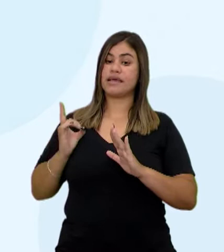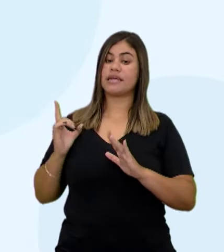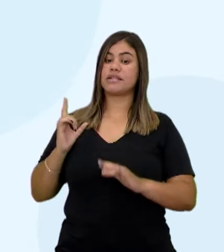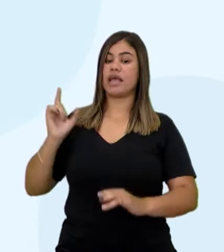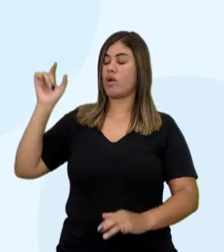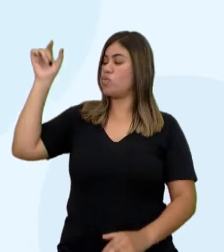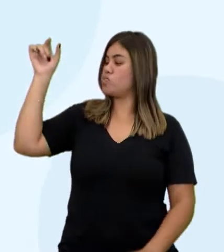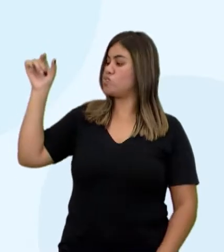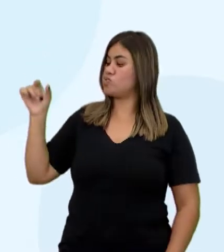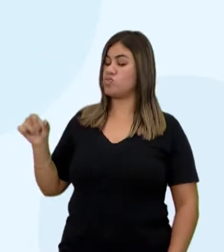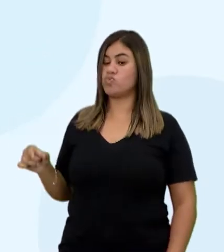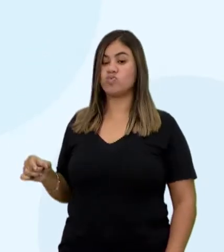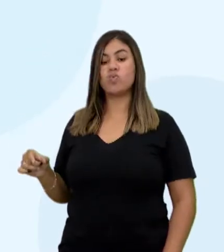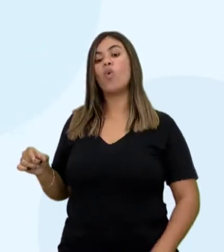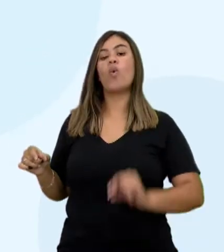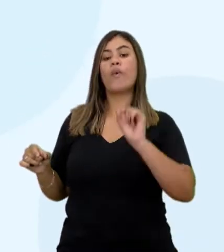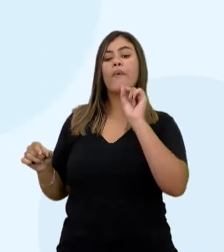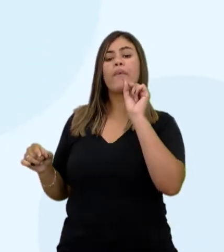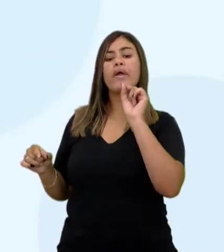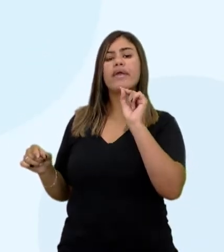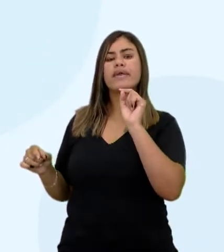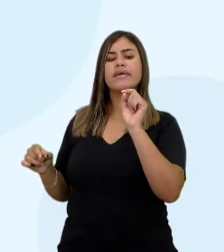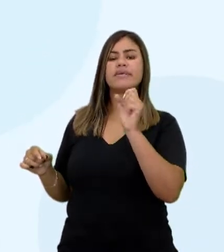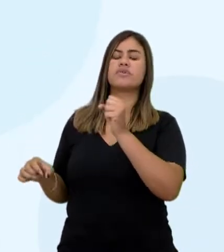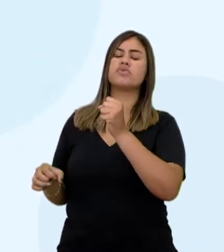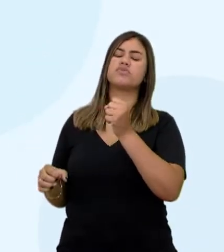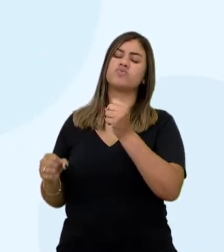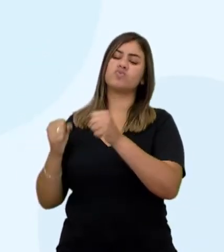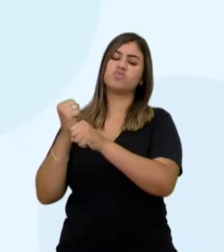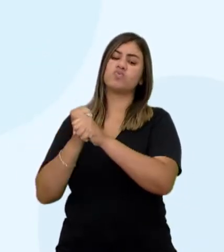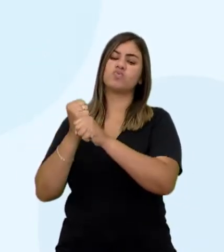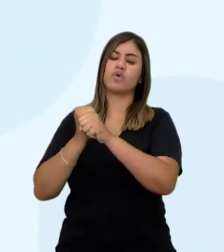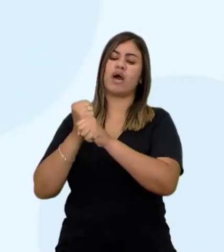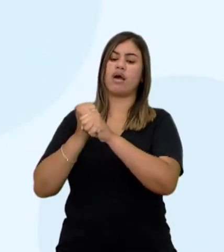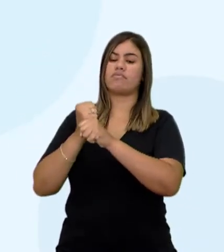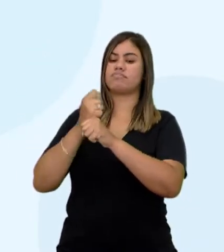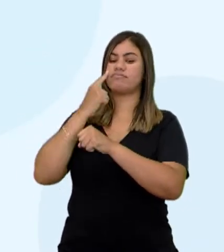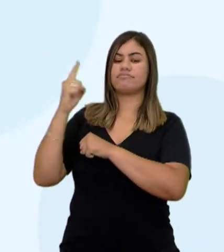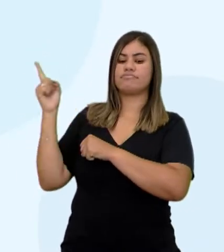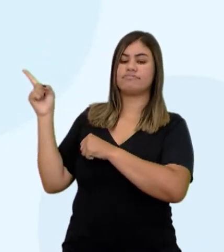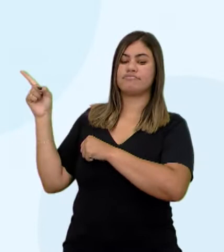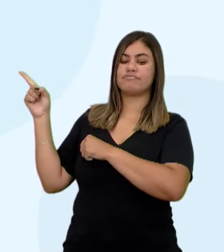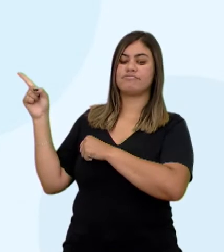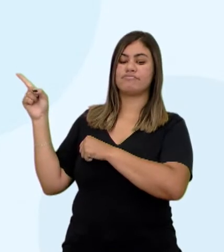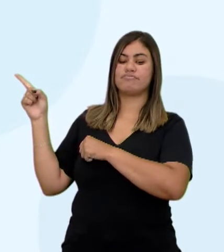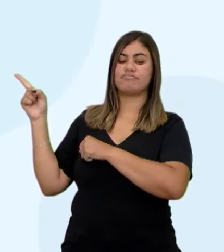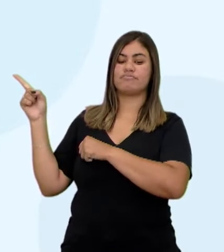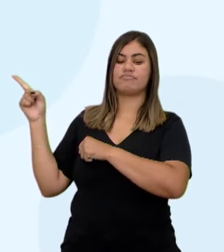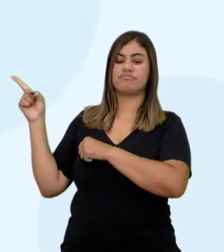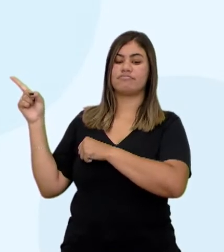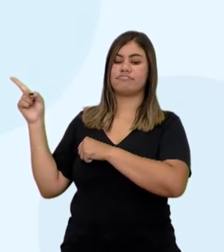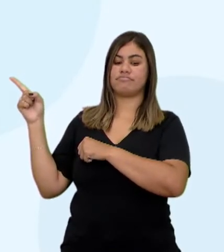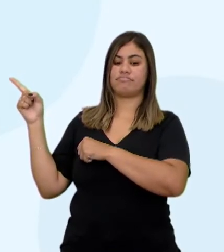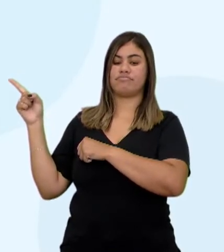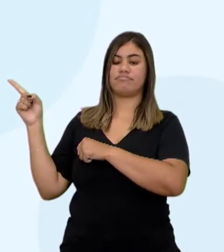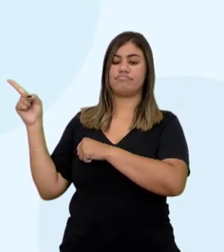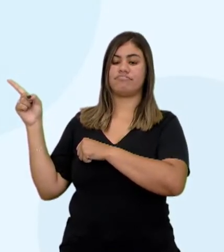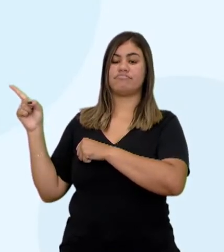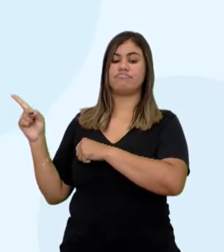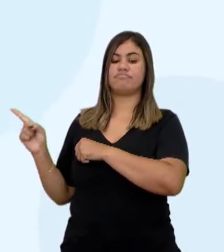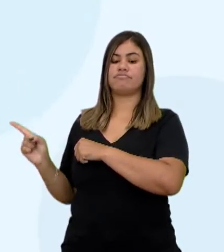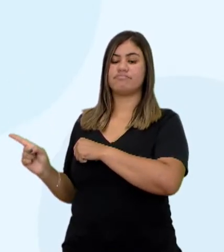são os anos, né, e a gente vê lá 4,6 bilhões de anos até 541 milhões de